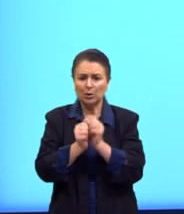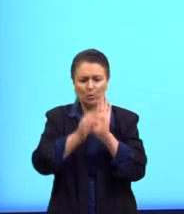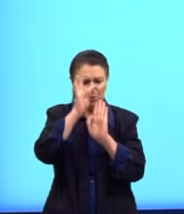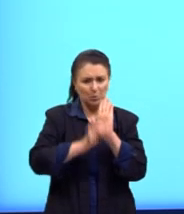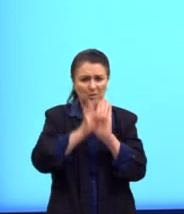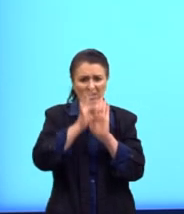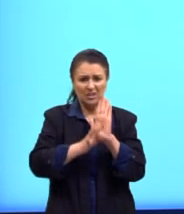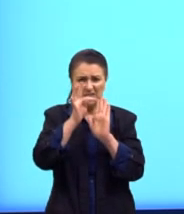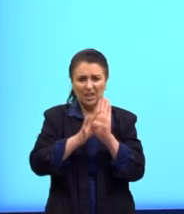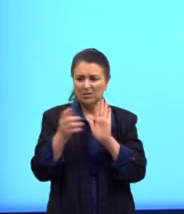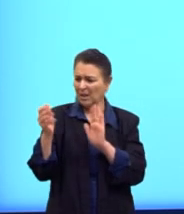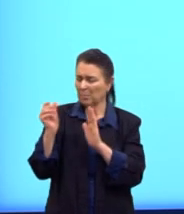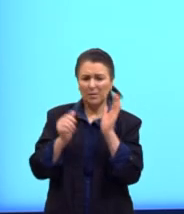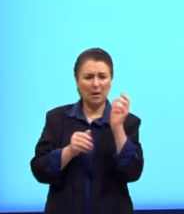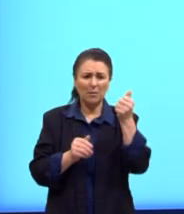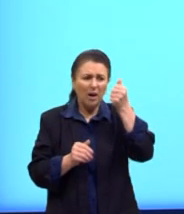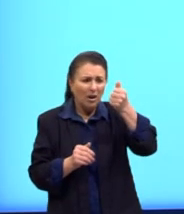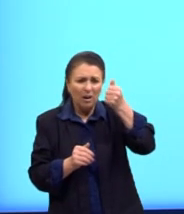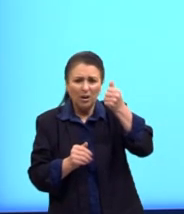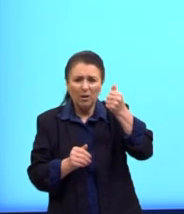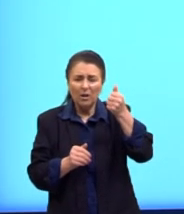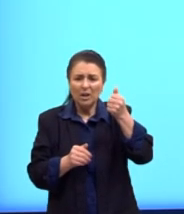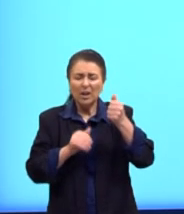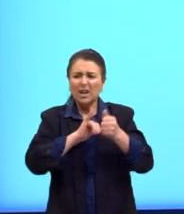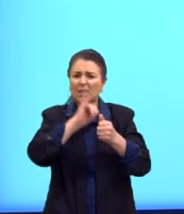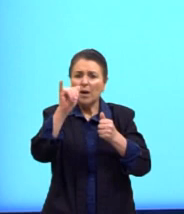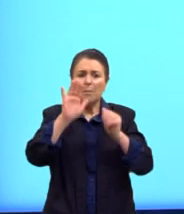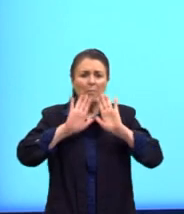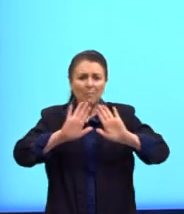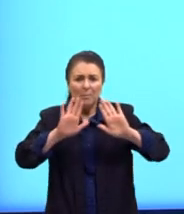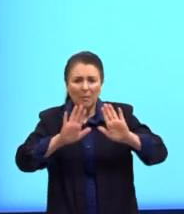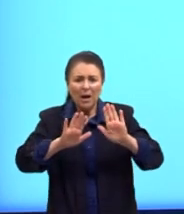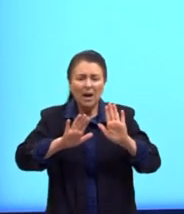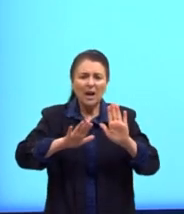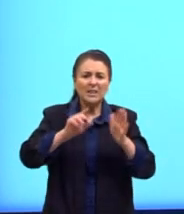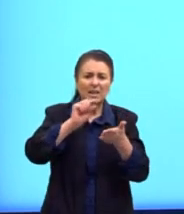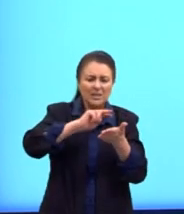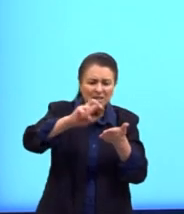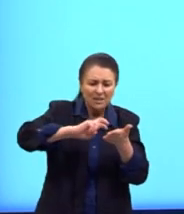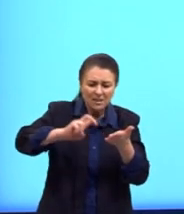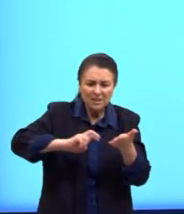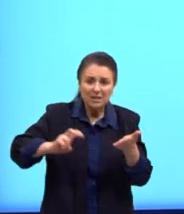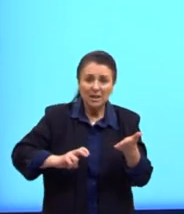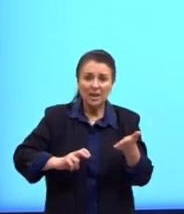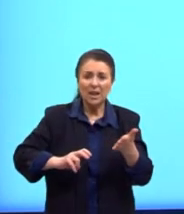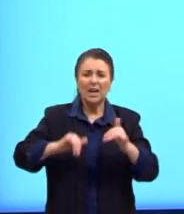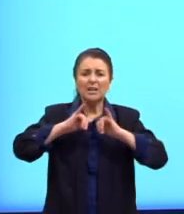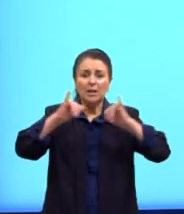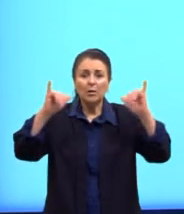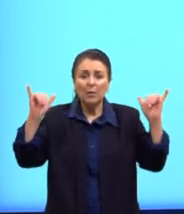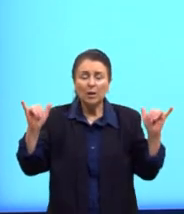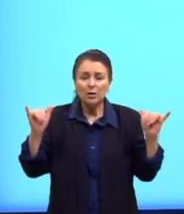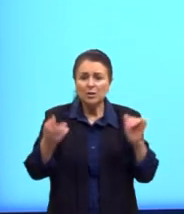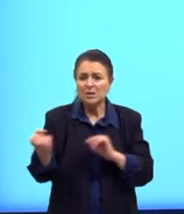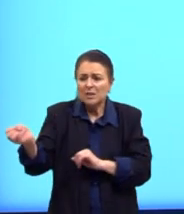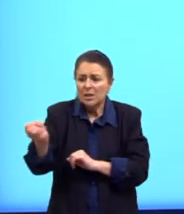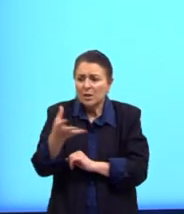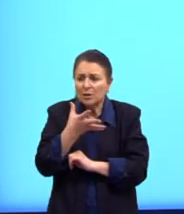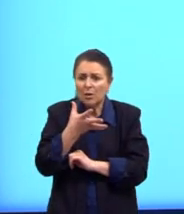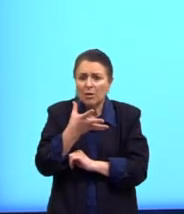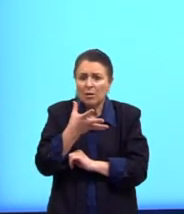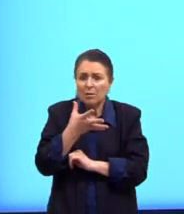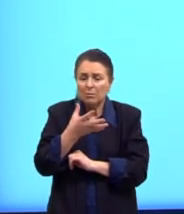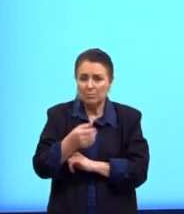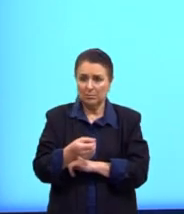escritos e ele diz parem as prensas eu tenho uma notícia bombástica e